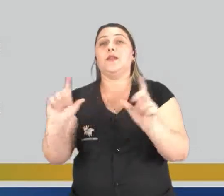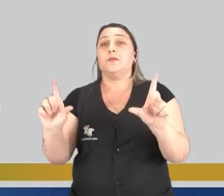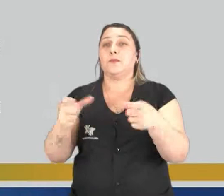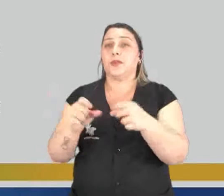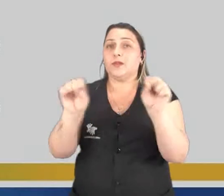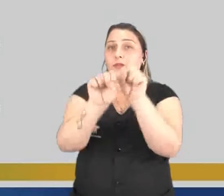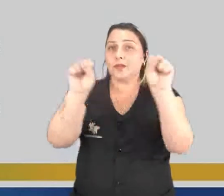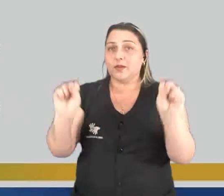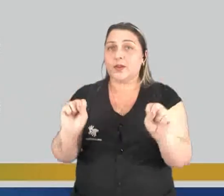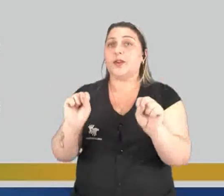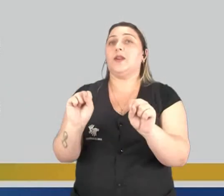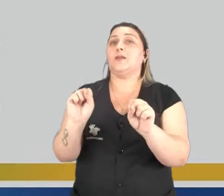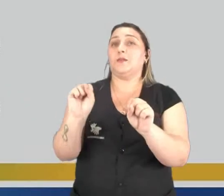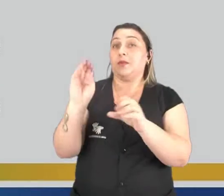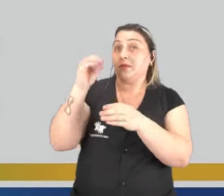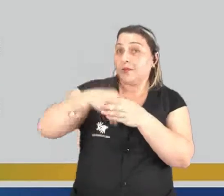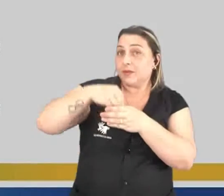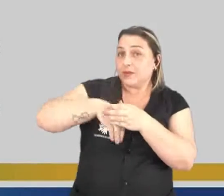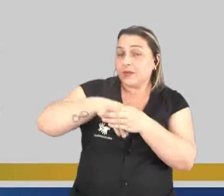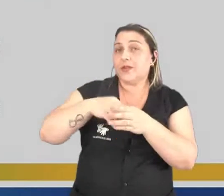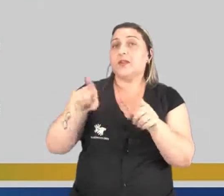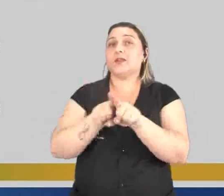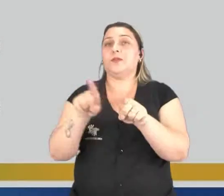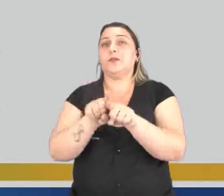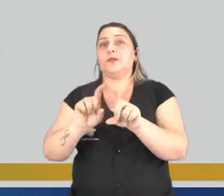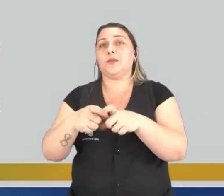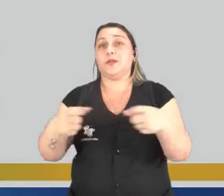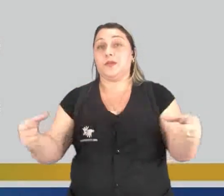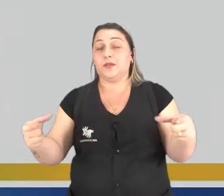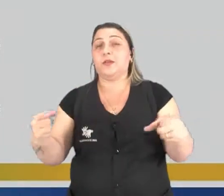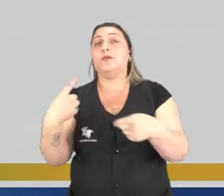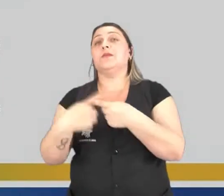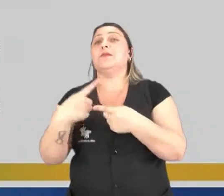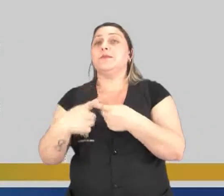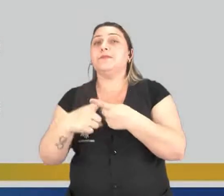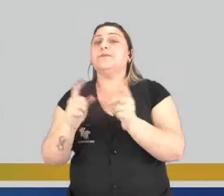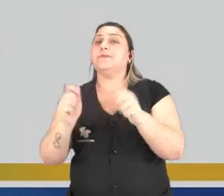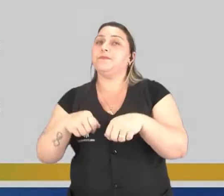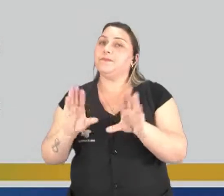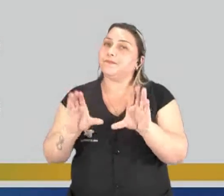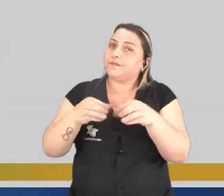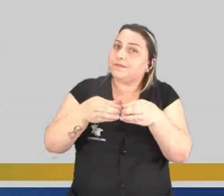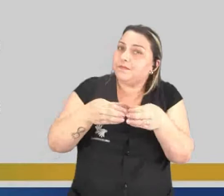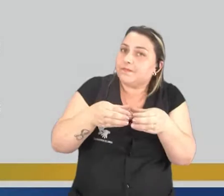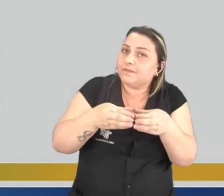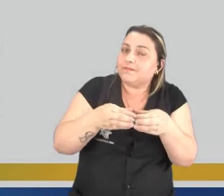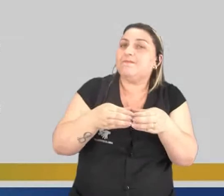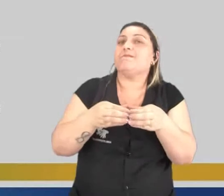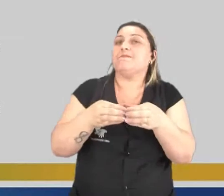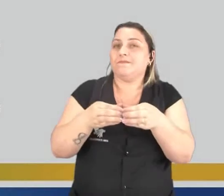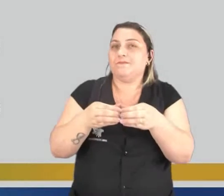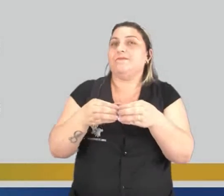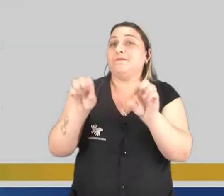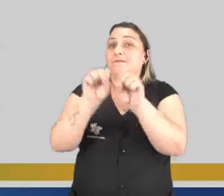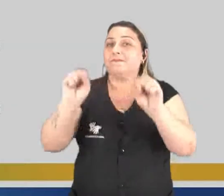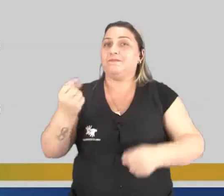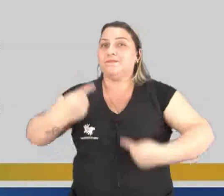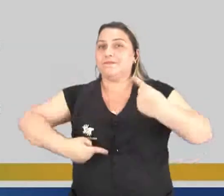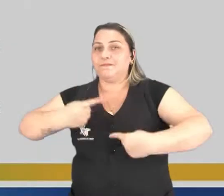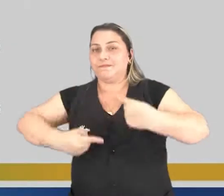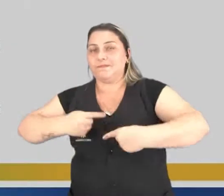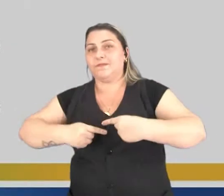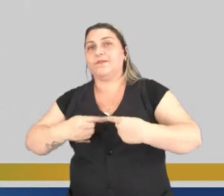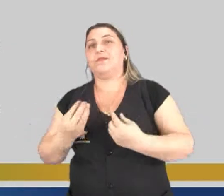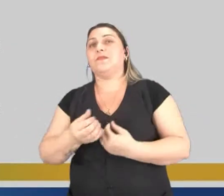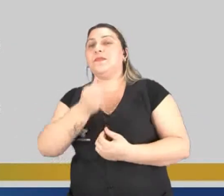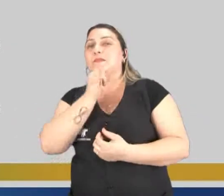pequenos sistemas internos, né, e os quilombos, eles acabaram crescendo tanto, né, que puderam formar até microsistemas políticos,